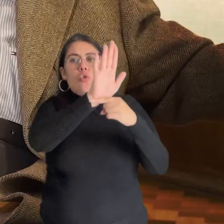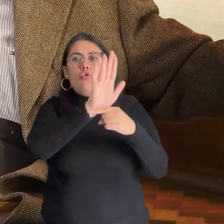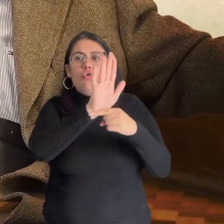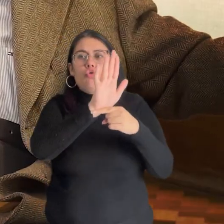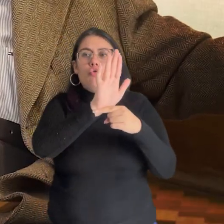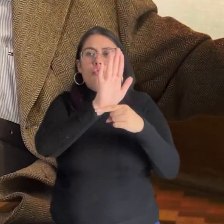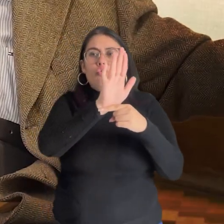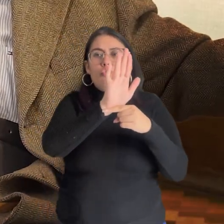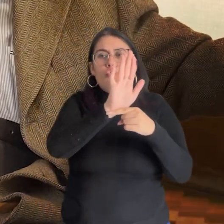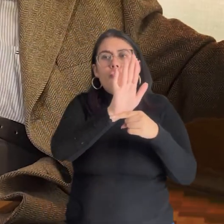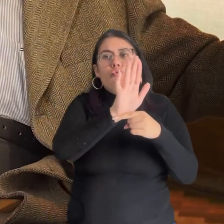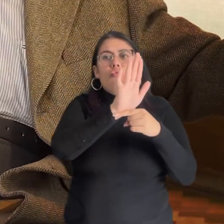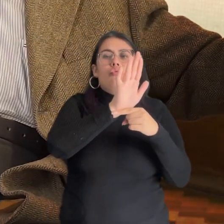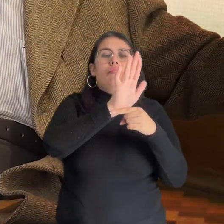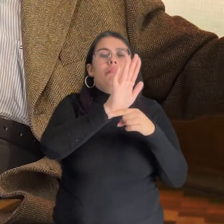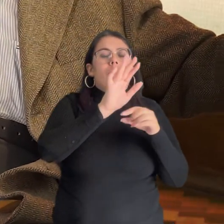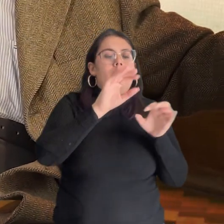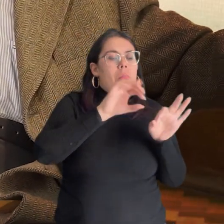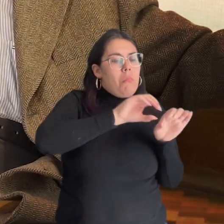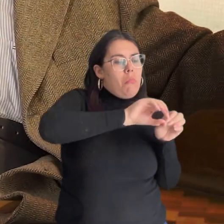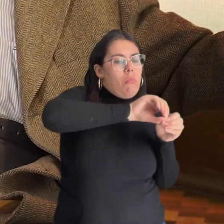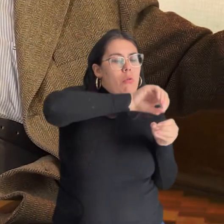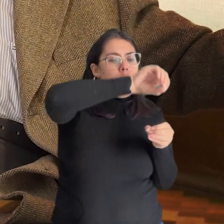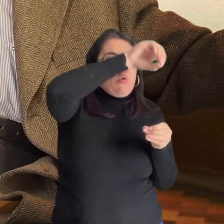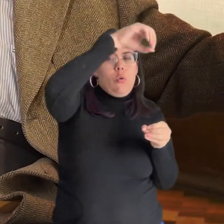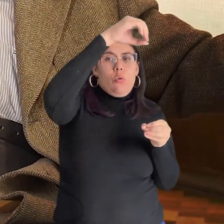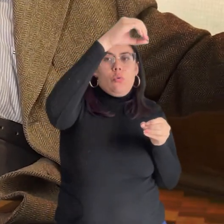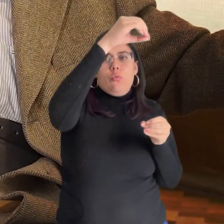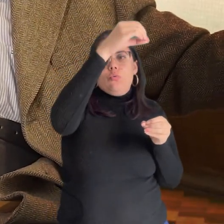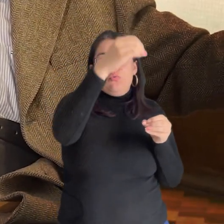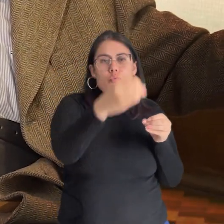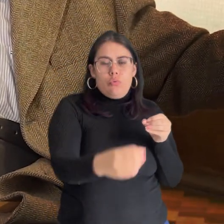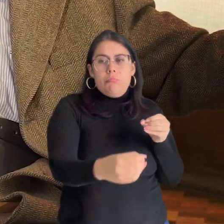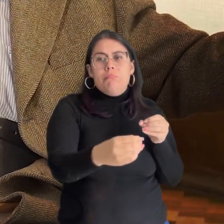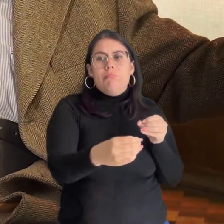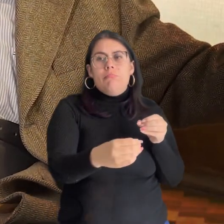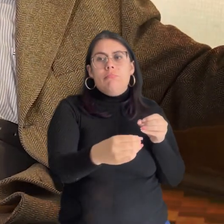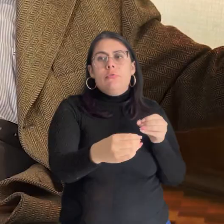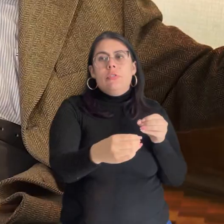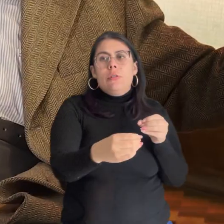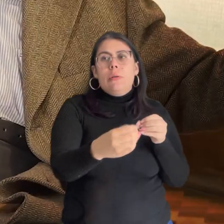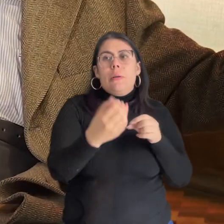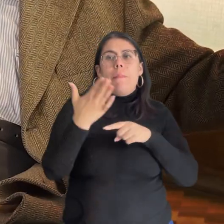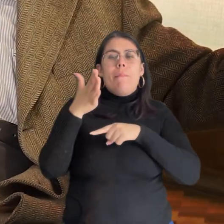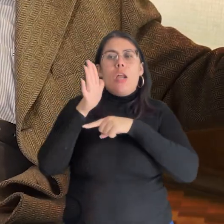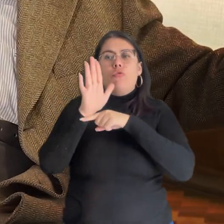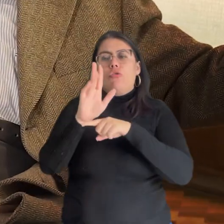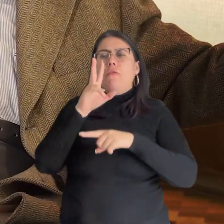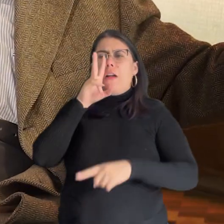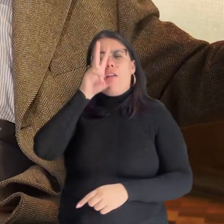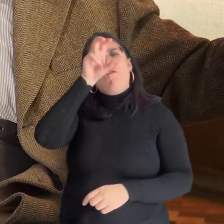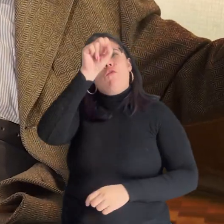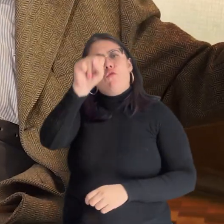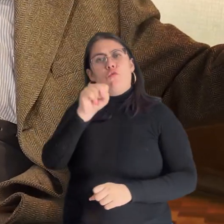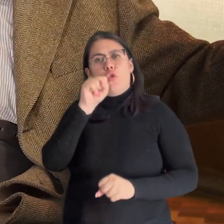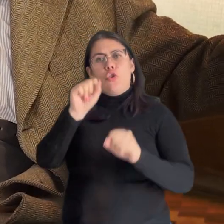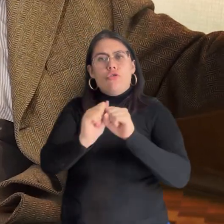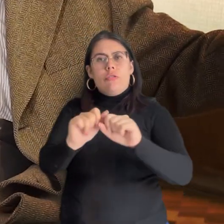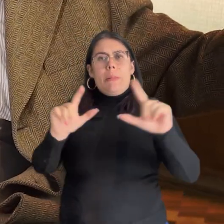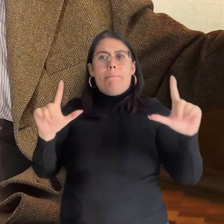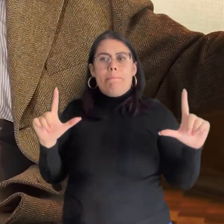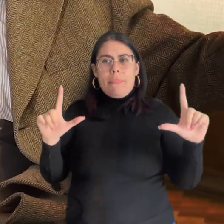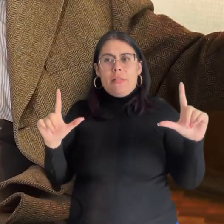apoiando-se na calçada, passando por cima do painel e, ao outro lado, sobre, digamos, o